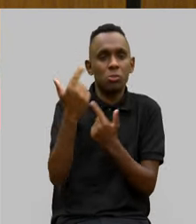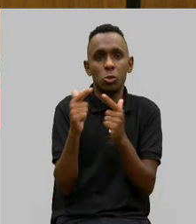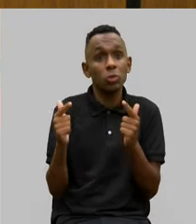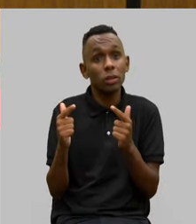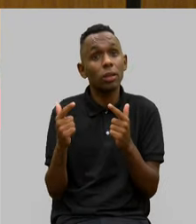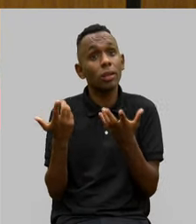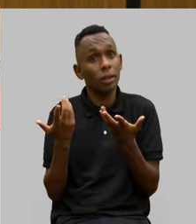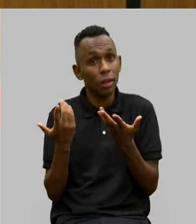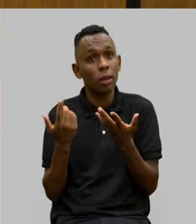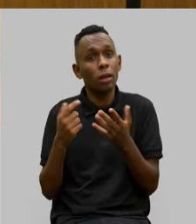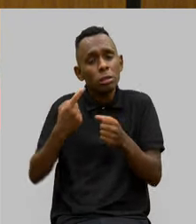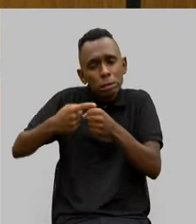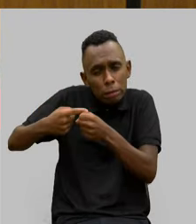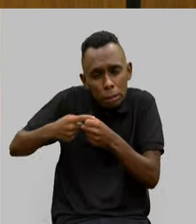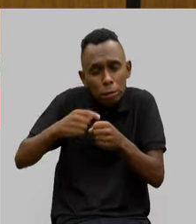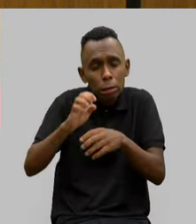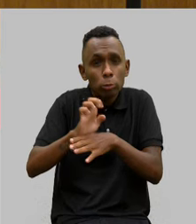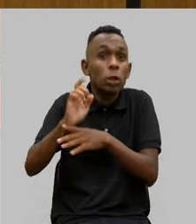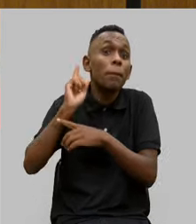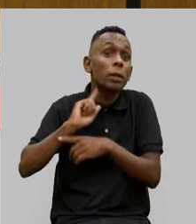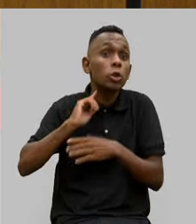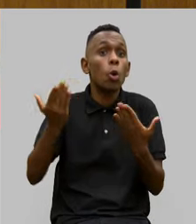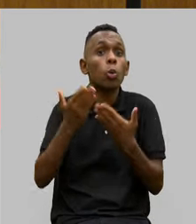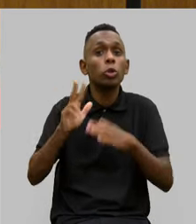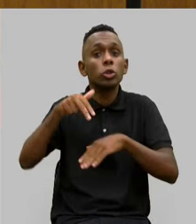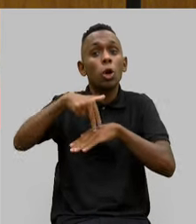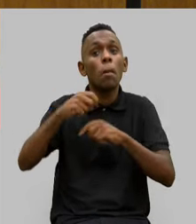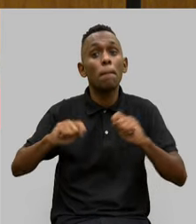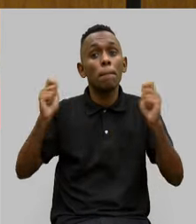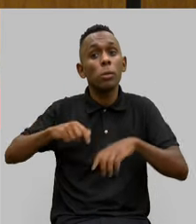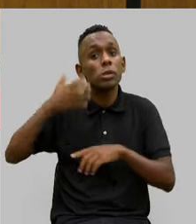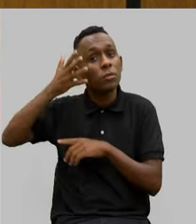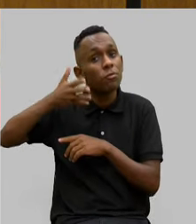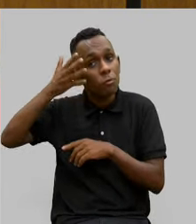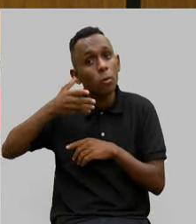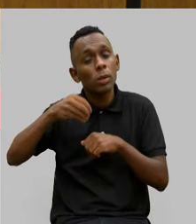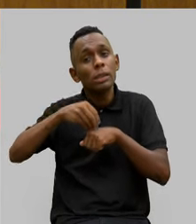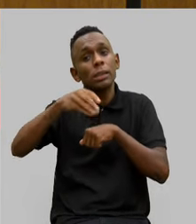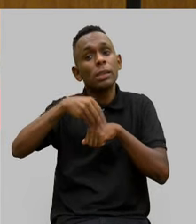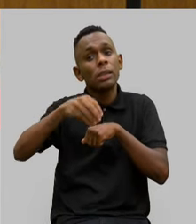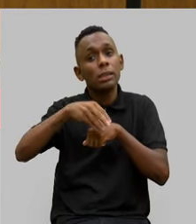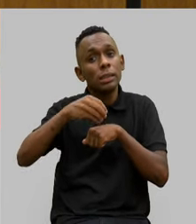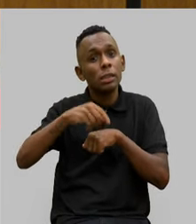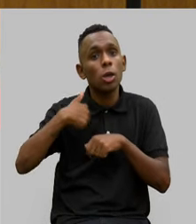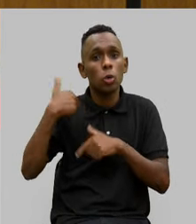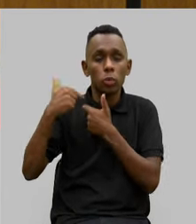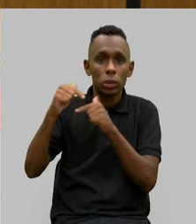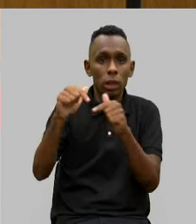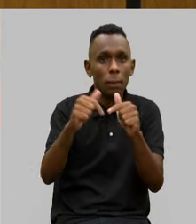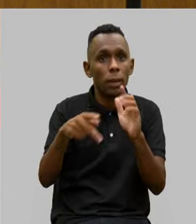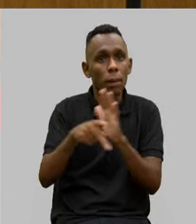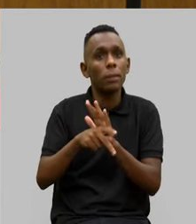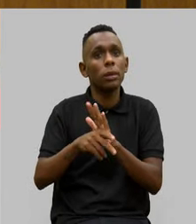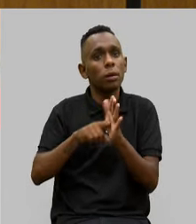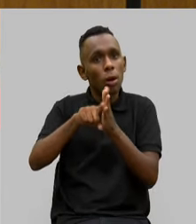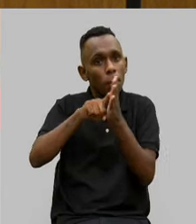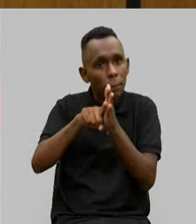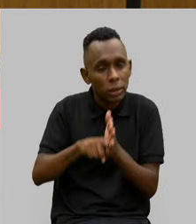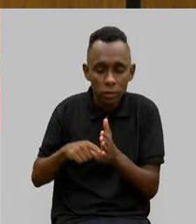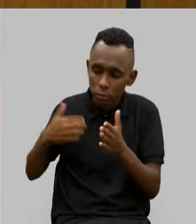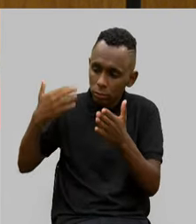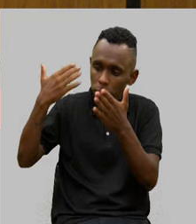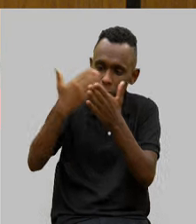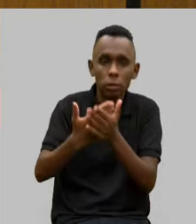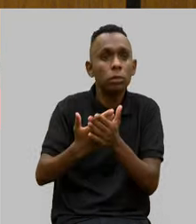porque vim do interior de Minas Gerais e hoje eu tô aqui podendo falar e podendo dizer o que eu trabalhei dentro das minhas pesquisas nesse tempo que eu trabalho e